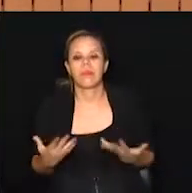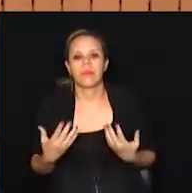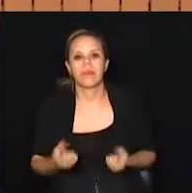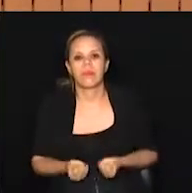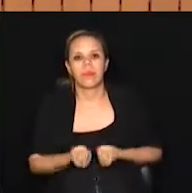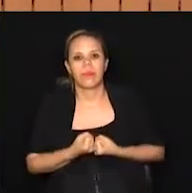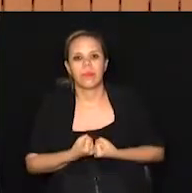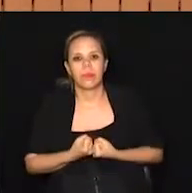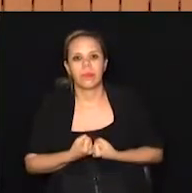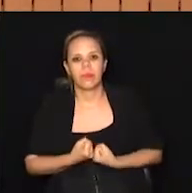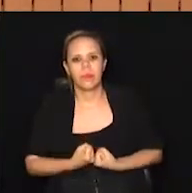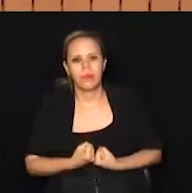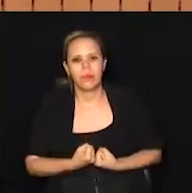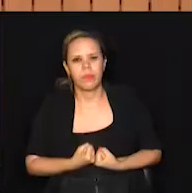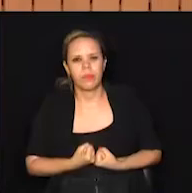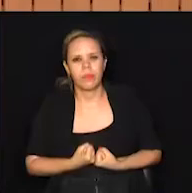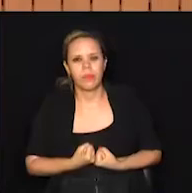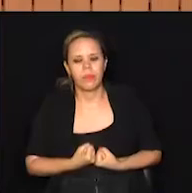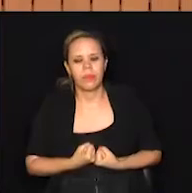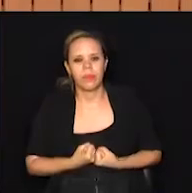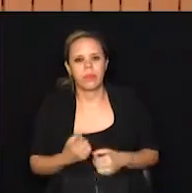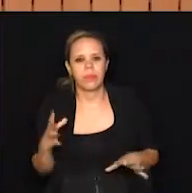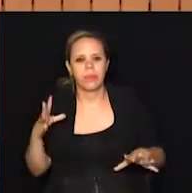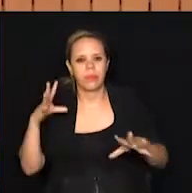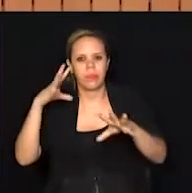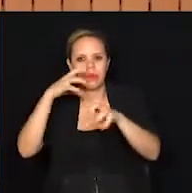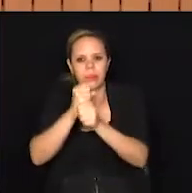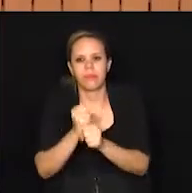porque realmente a gente não está conseguindo te ouvir.